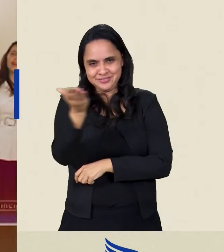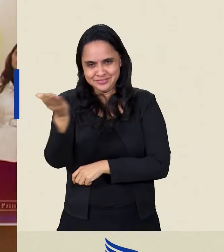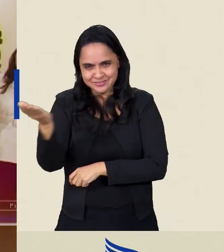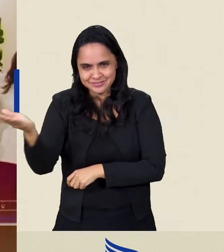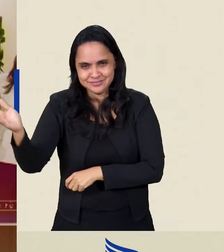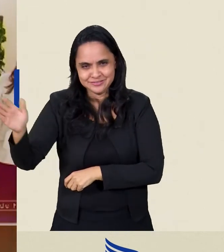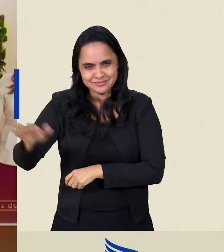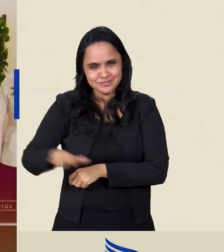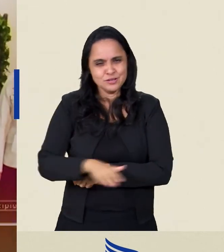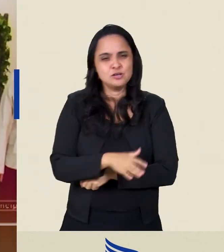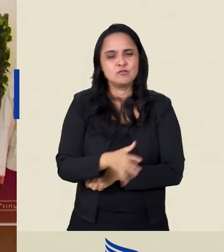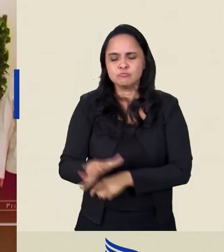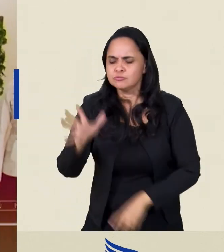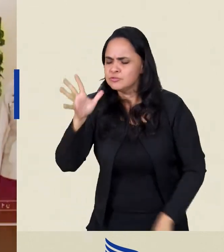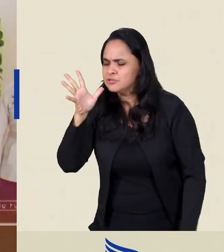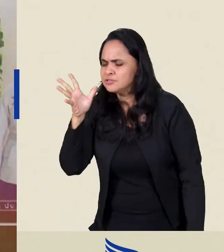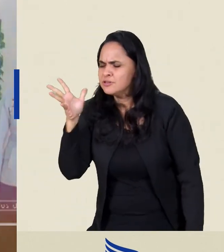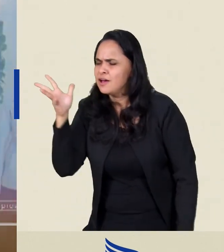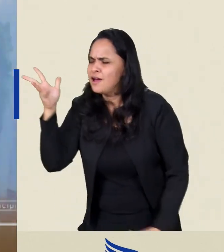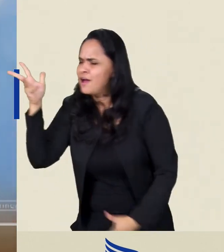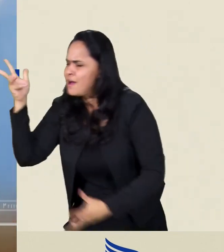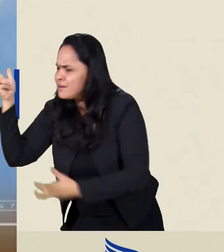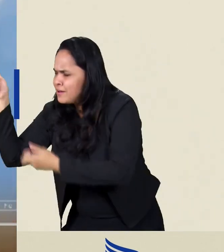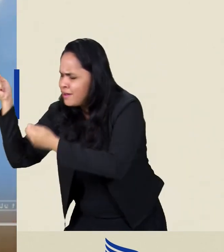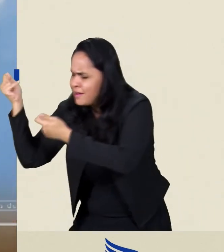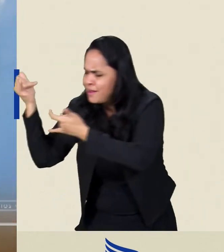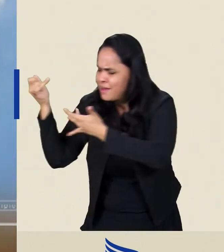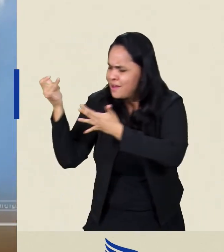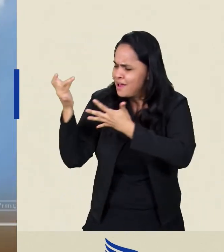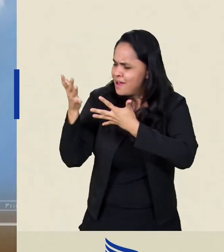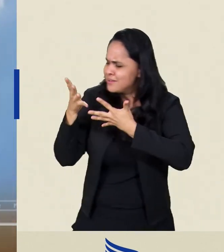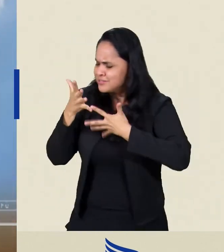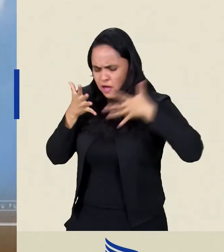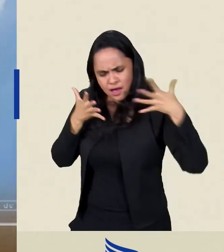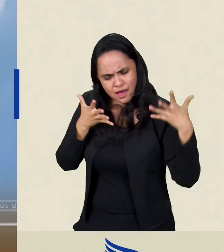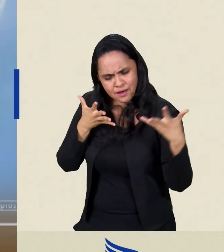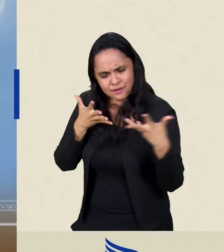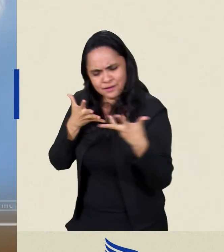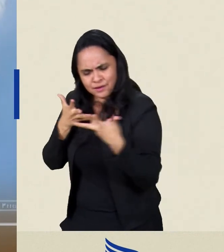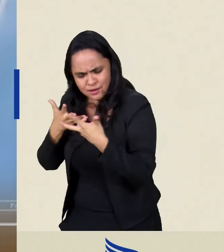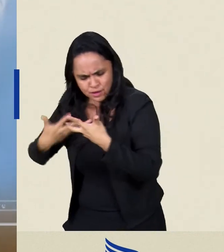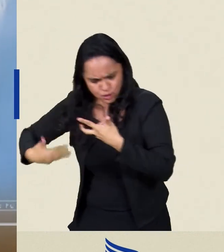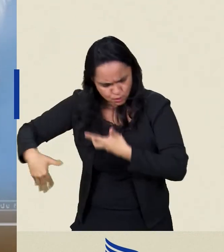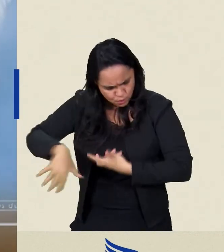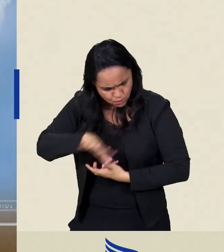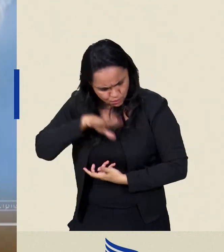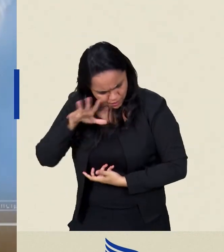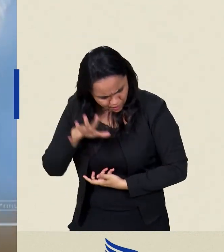Preciosa graça que